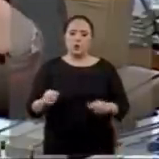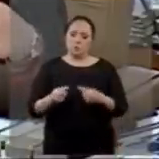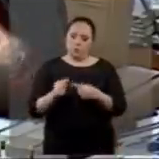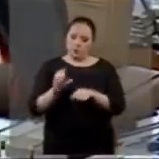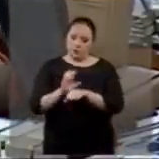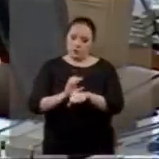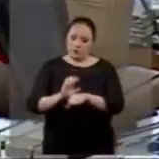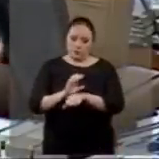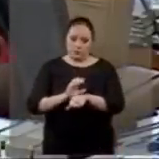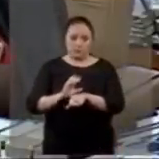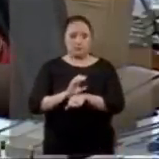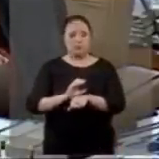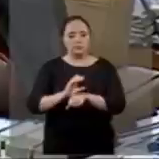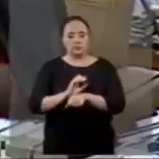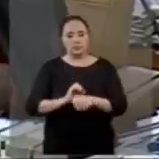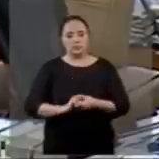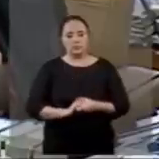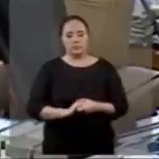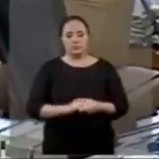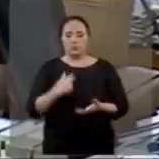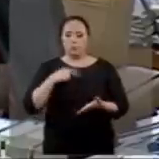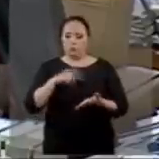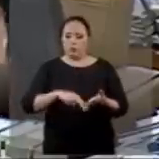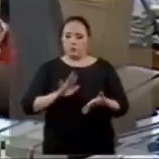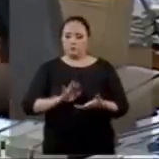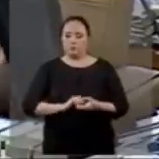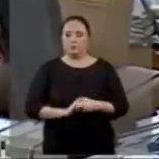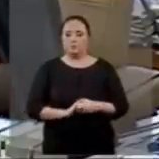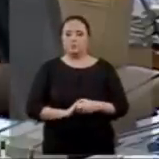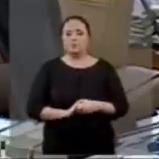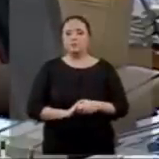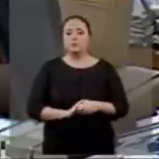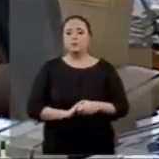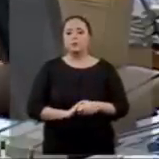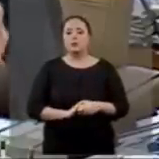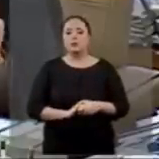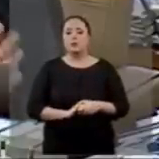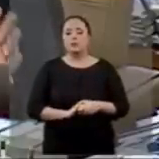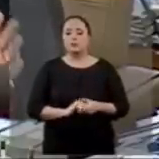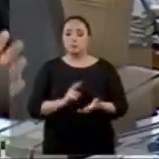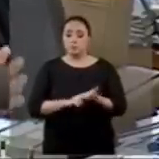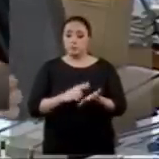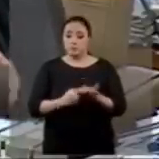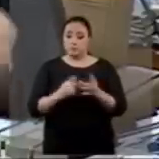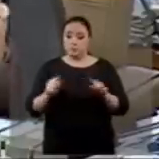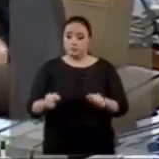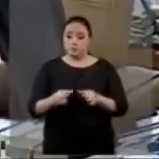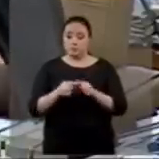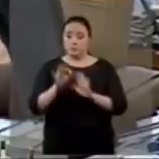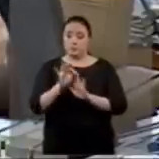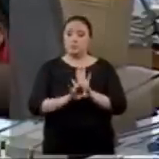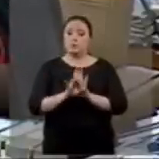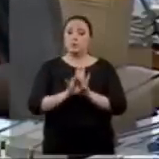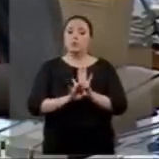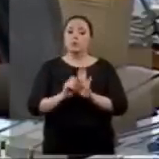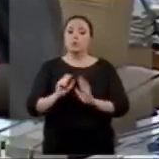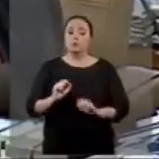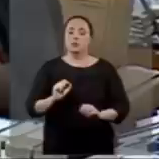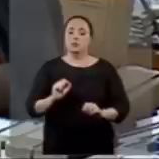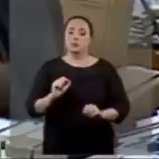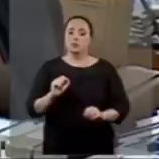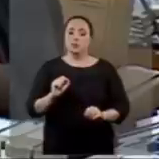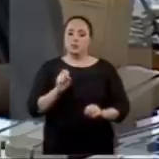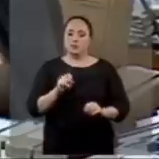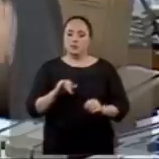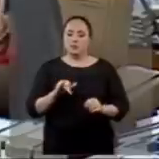constitucionais. Vou ler exatamente, senhora presidente, para dar interpretação conforme ao texto impugnado, de modo que a